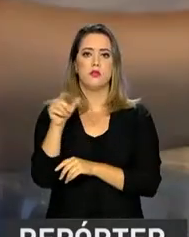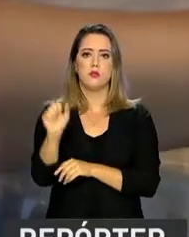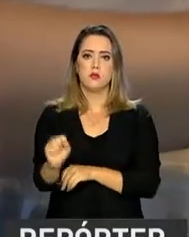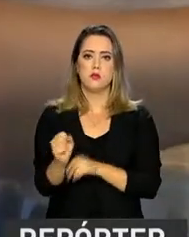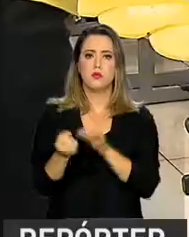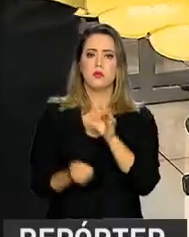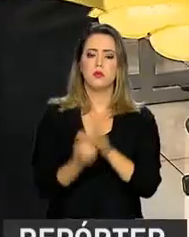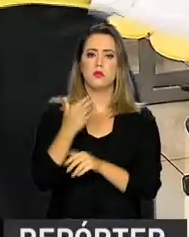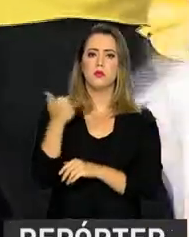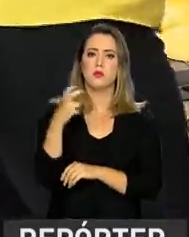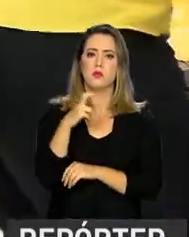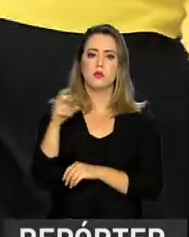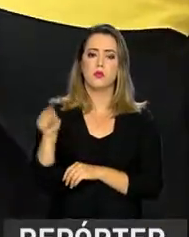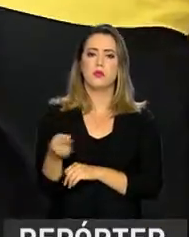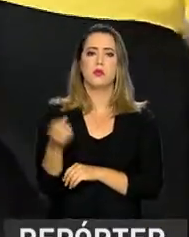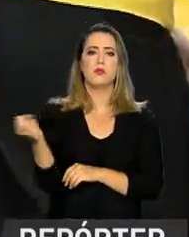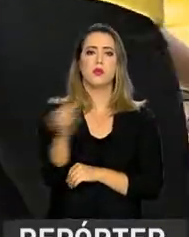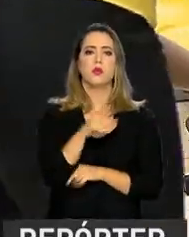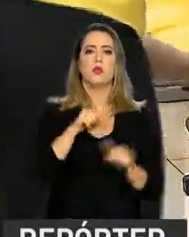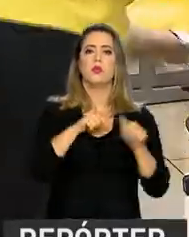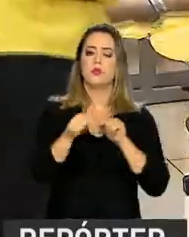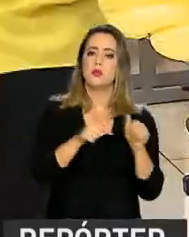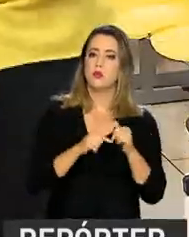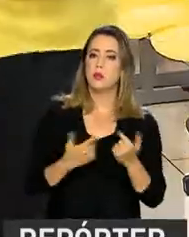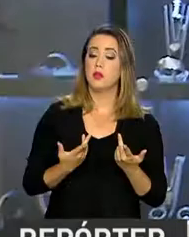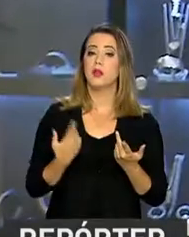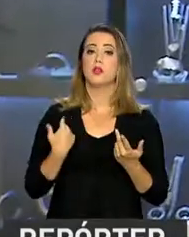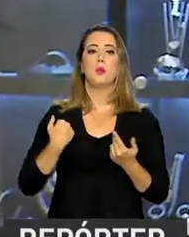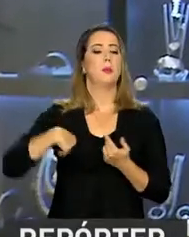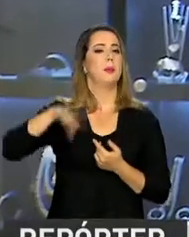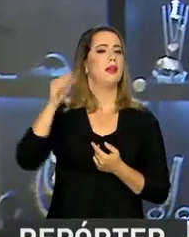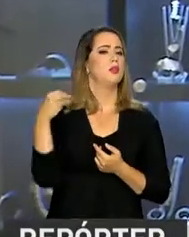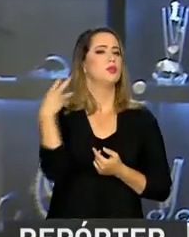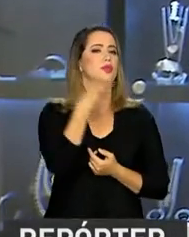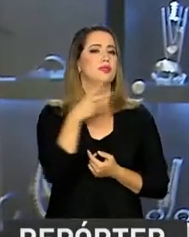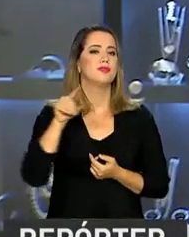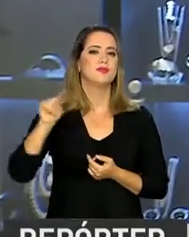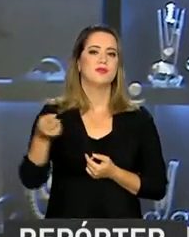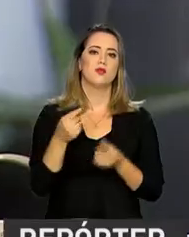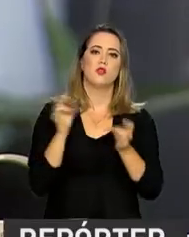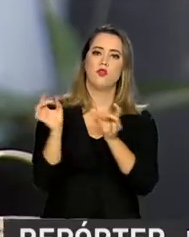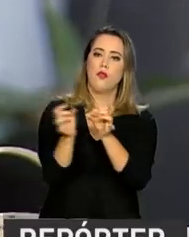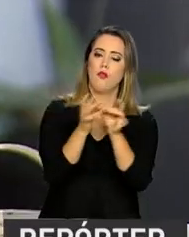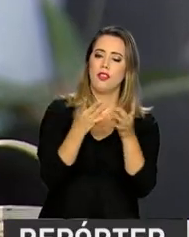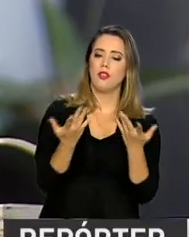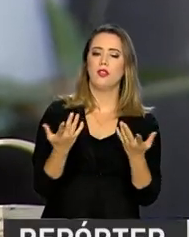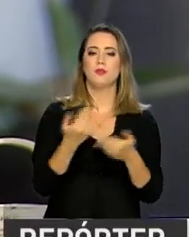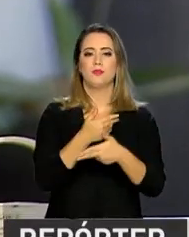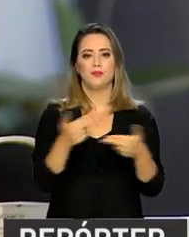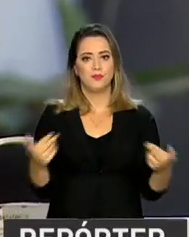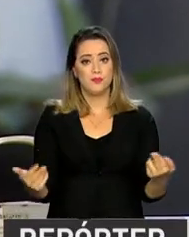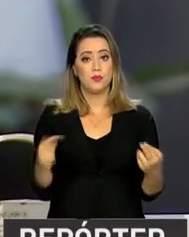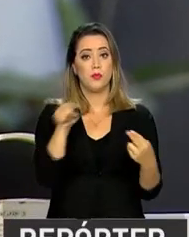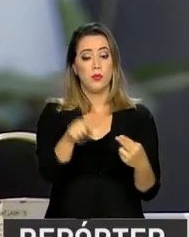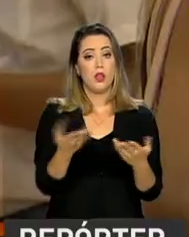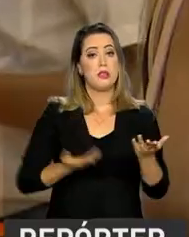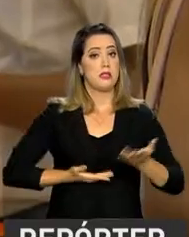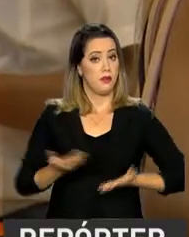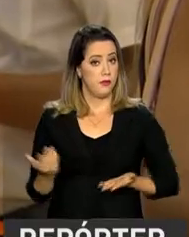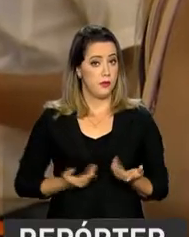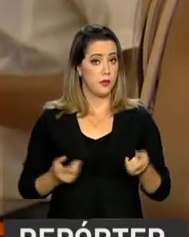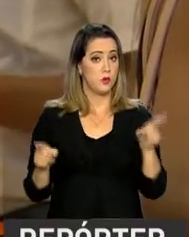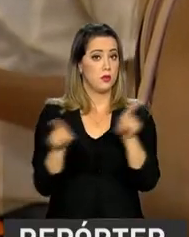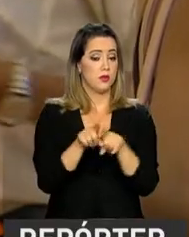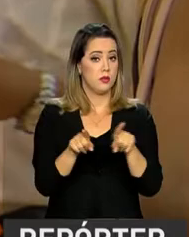gerados 15 mil novos postos de trabalho sendo mais de 13 mil no comércio varejista comércio e serviços